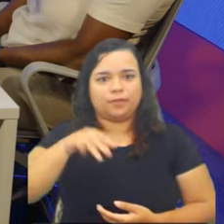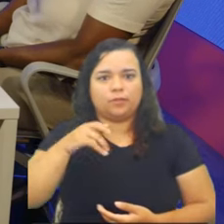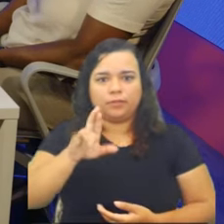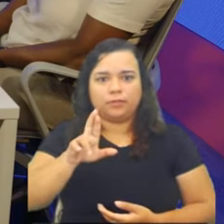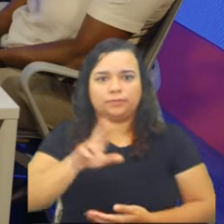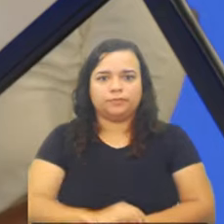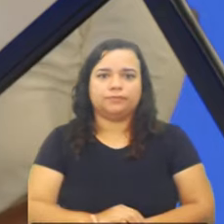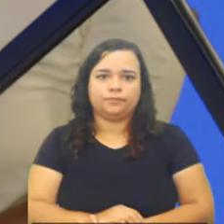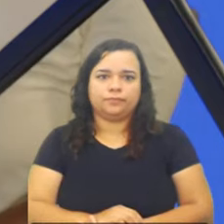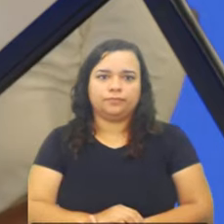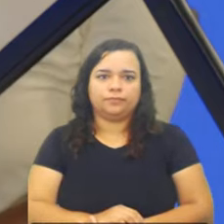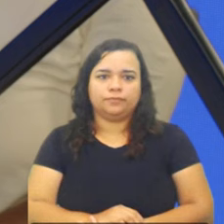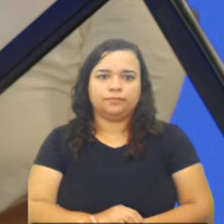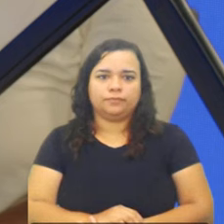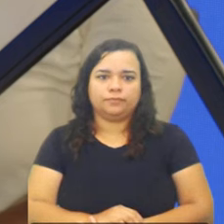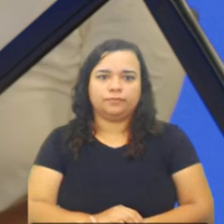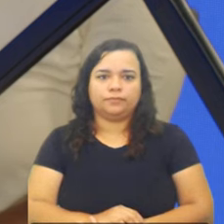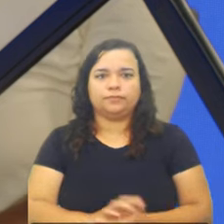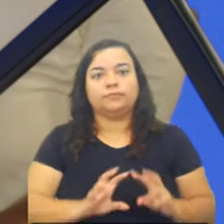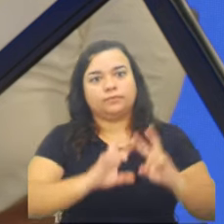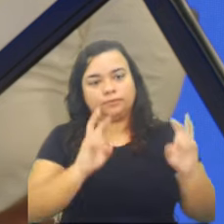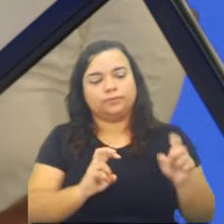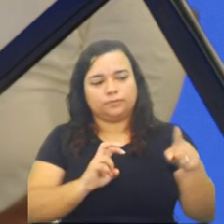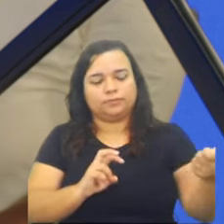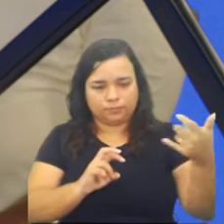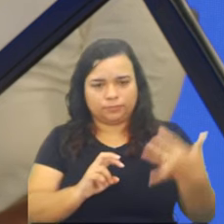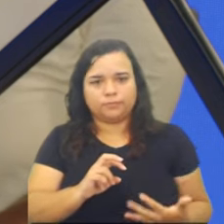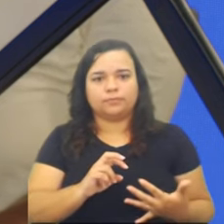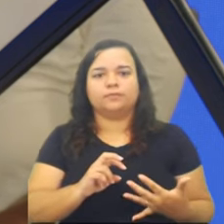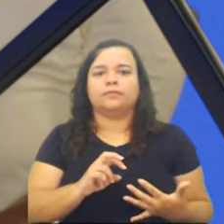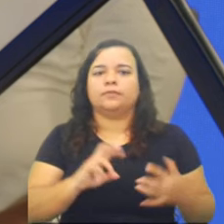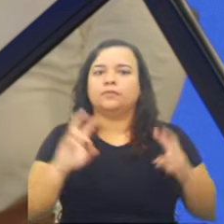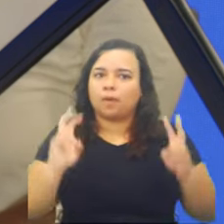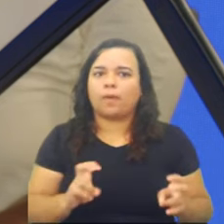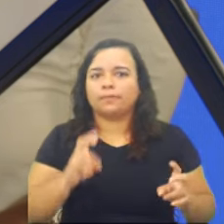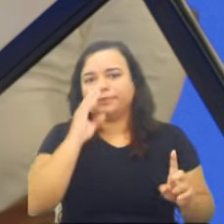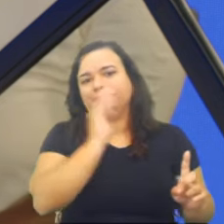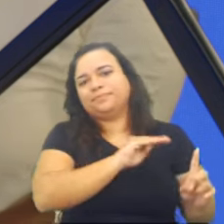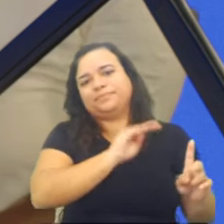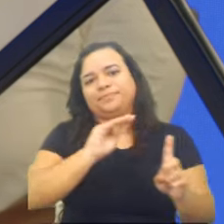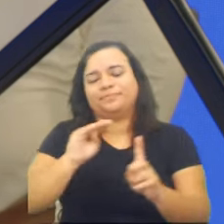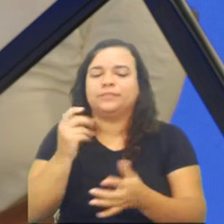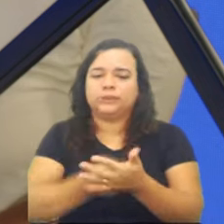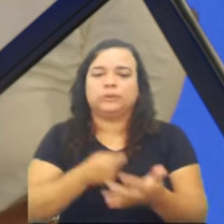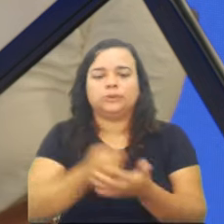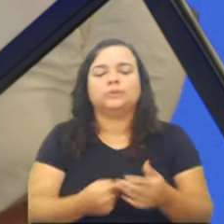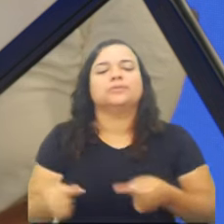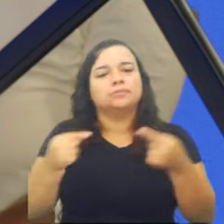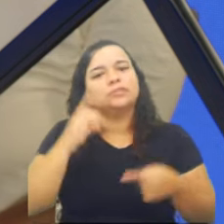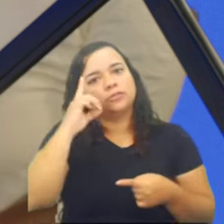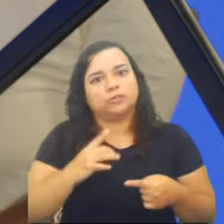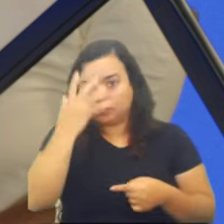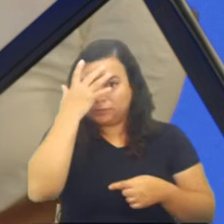mas assim né e eh a questão que você tá falando da visibilização né da da da luta política